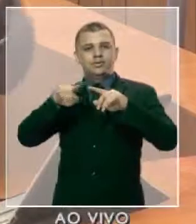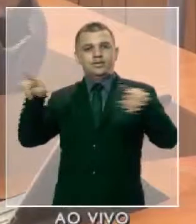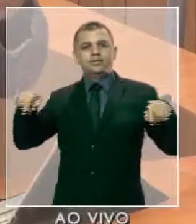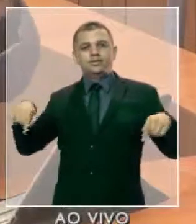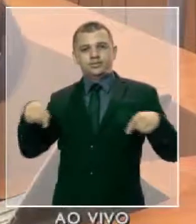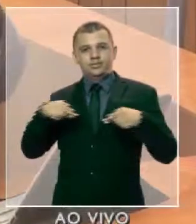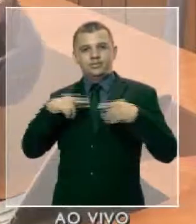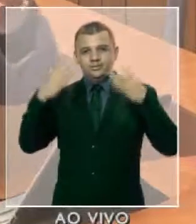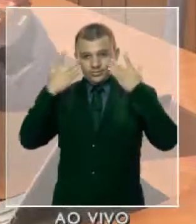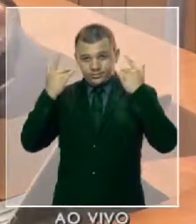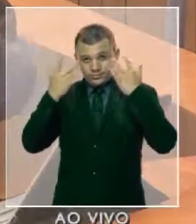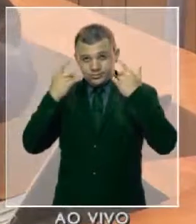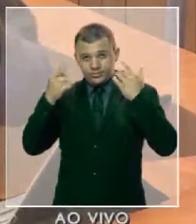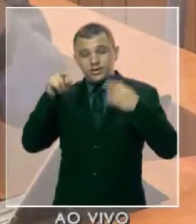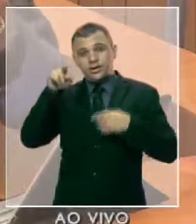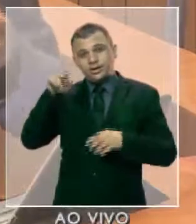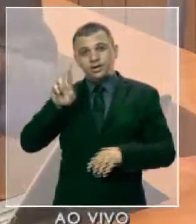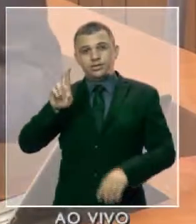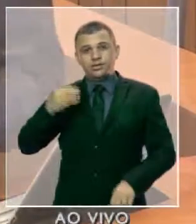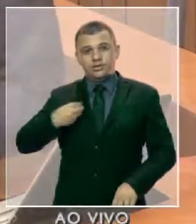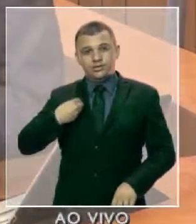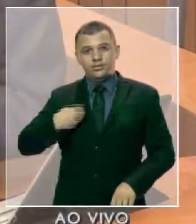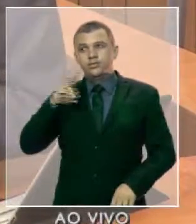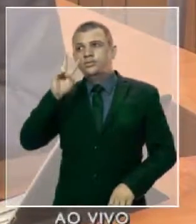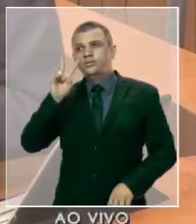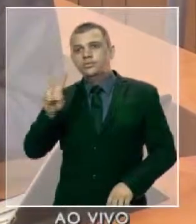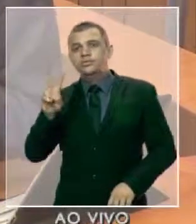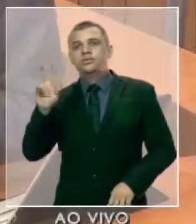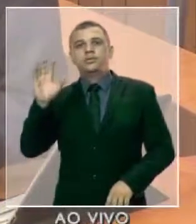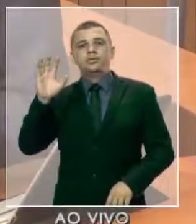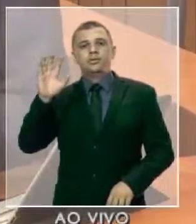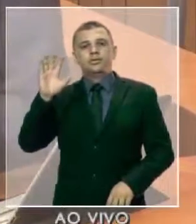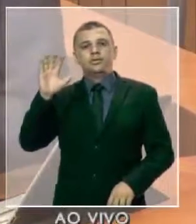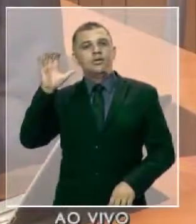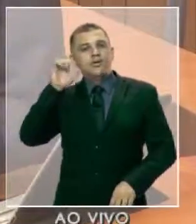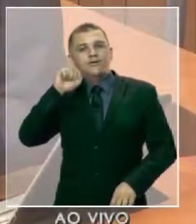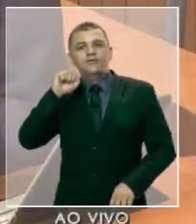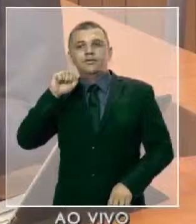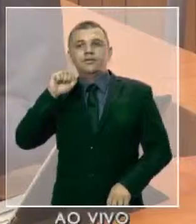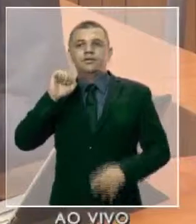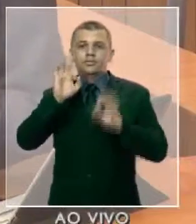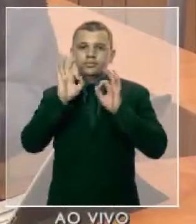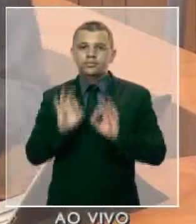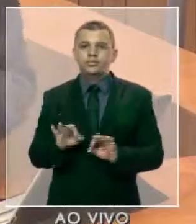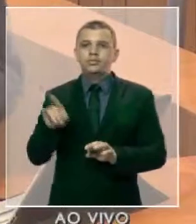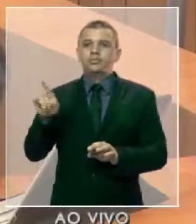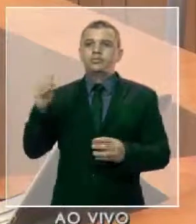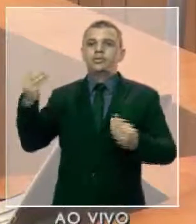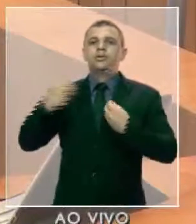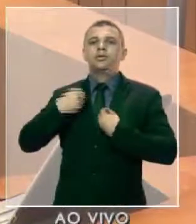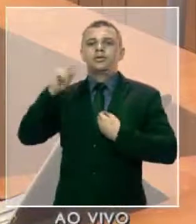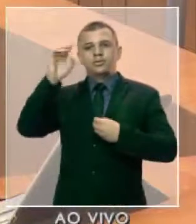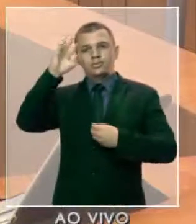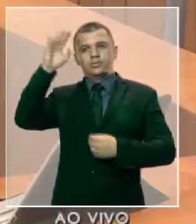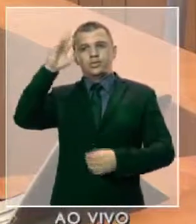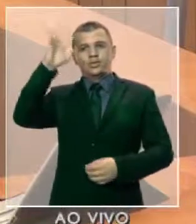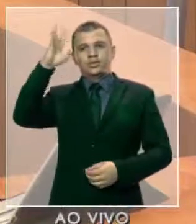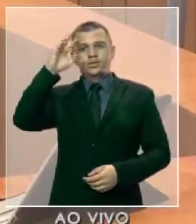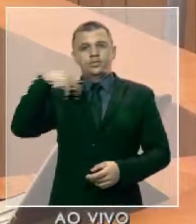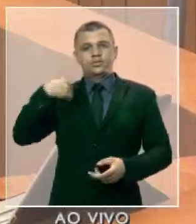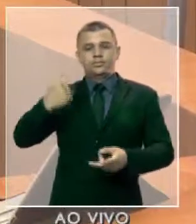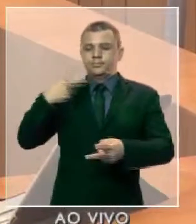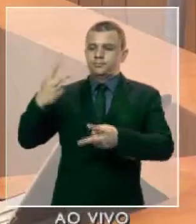oportunidade de vê-lo, de ouvi-lo, e certamente ele nos deixa a inspiração de